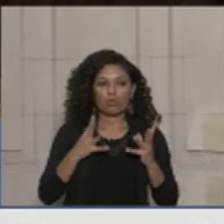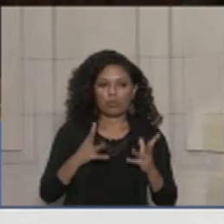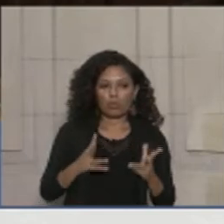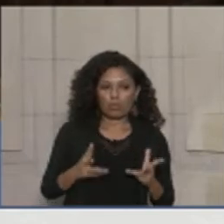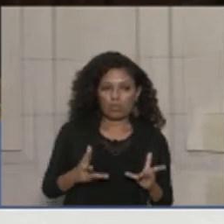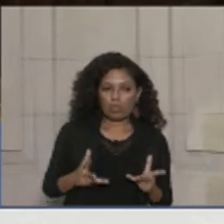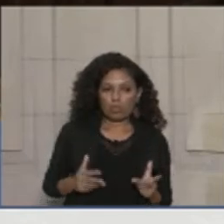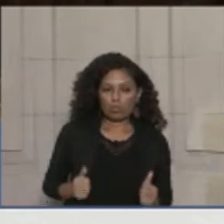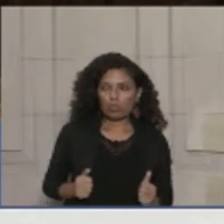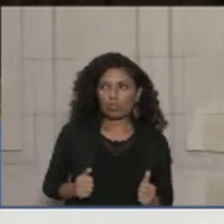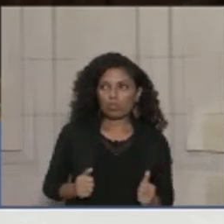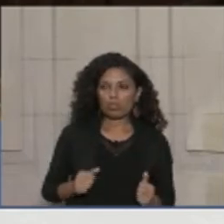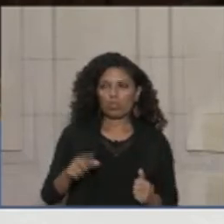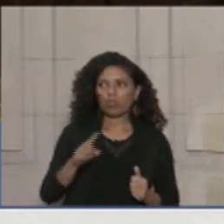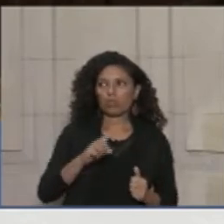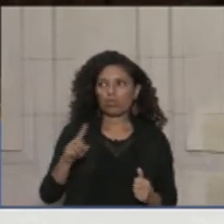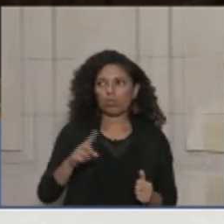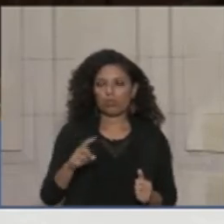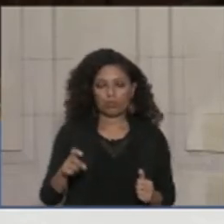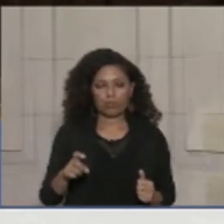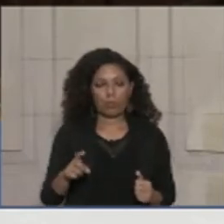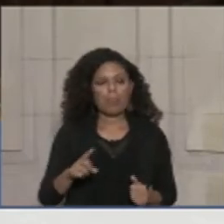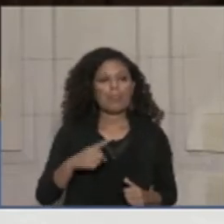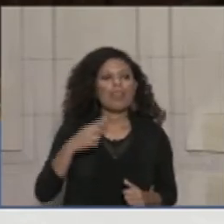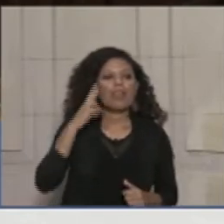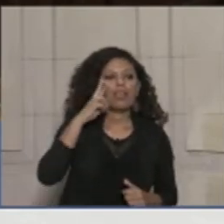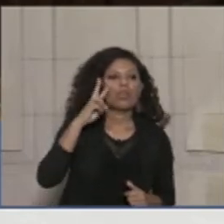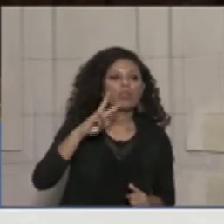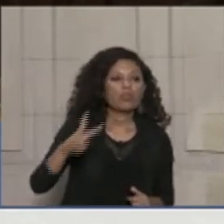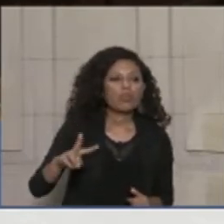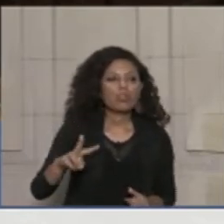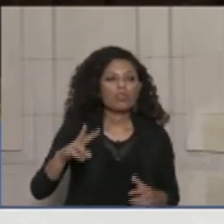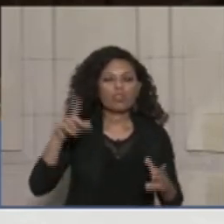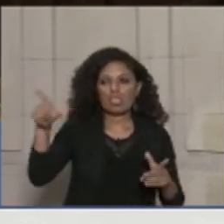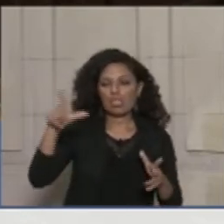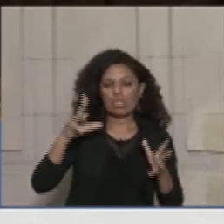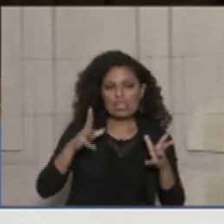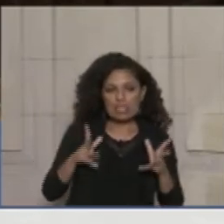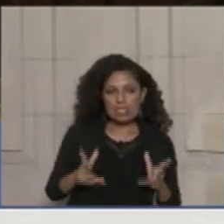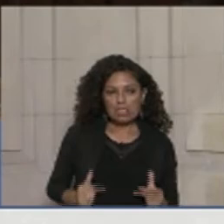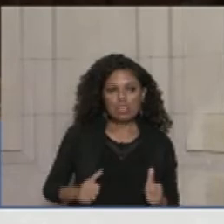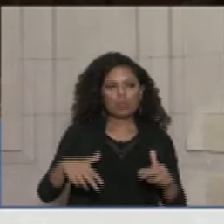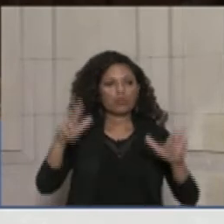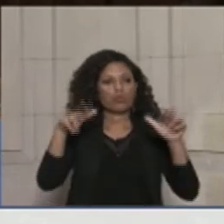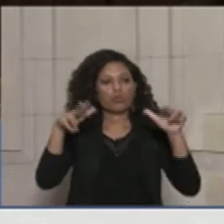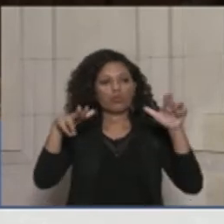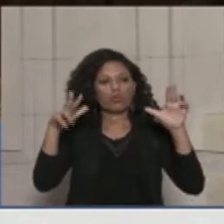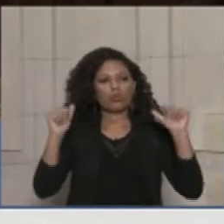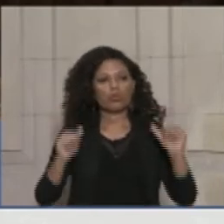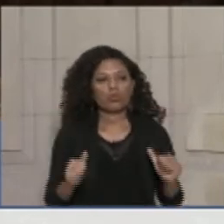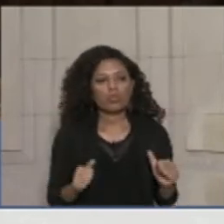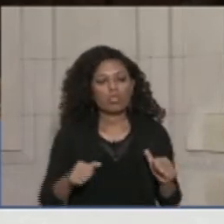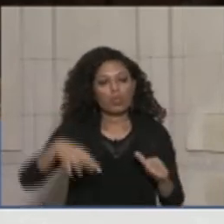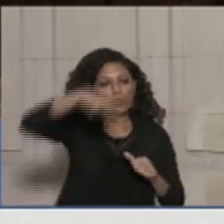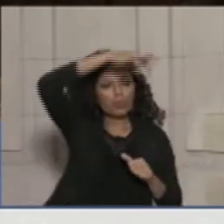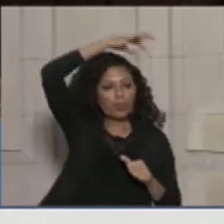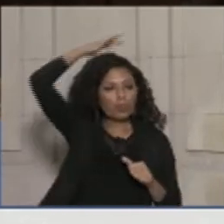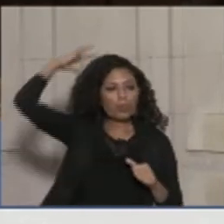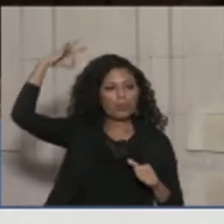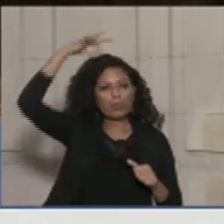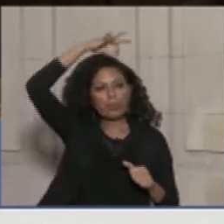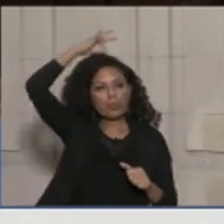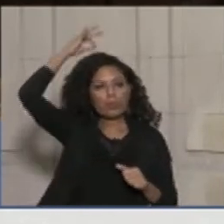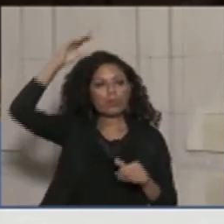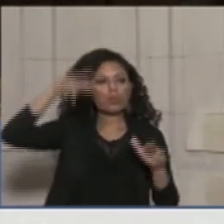só dos santos, e ele está provado que isso ele nunca foi. É dessa forma, senhor